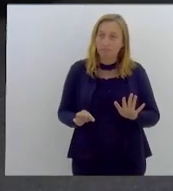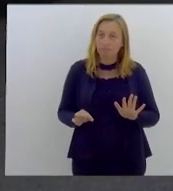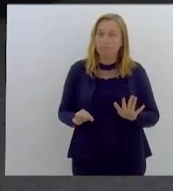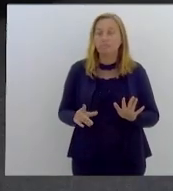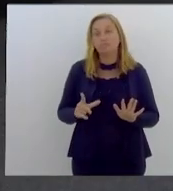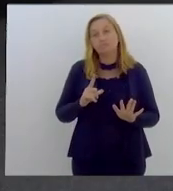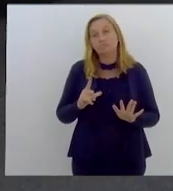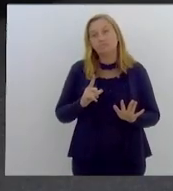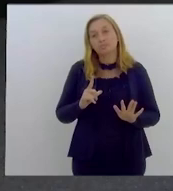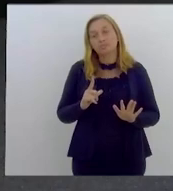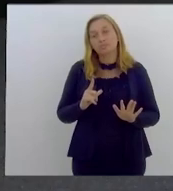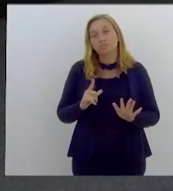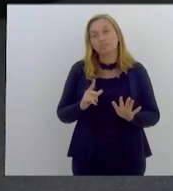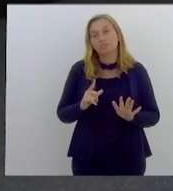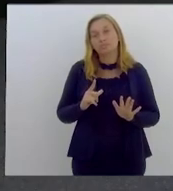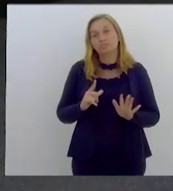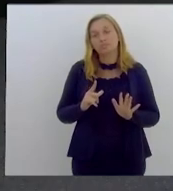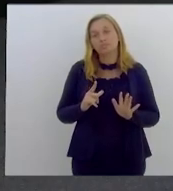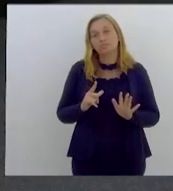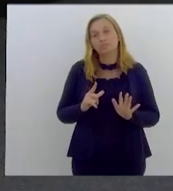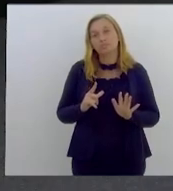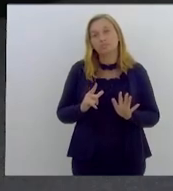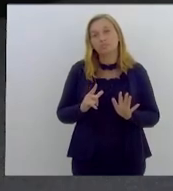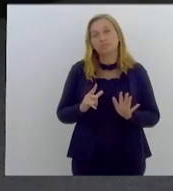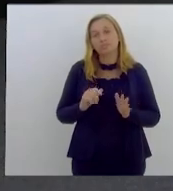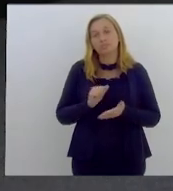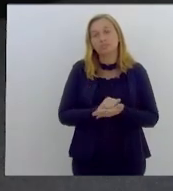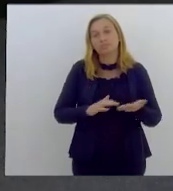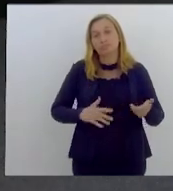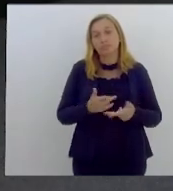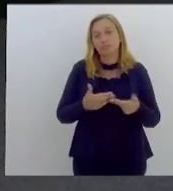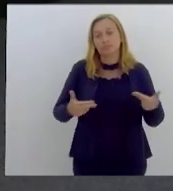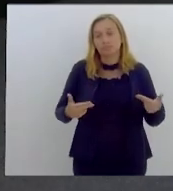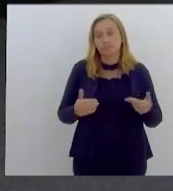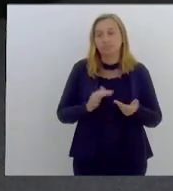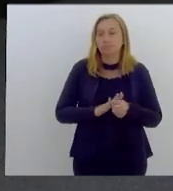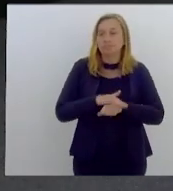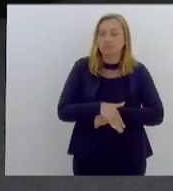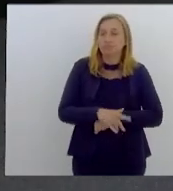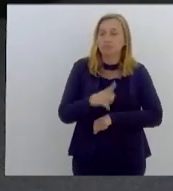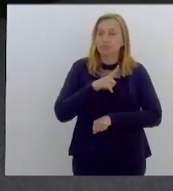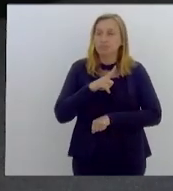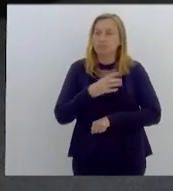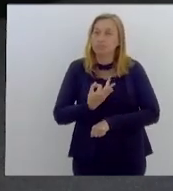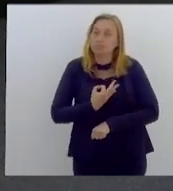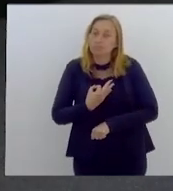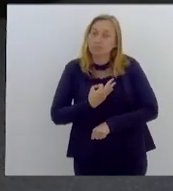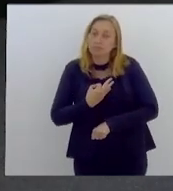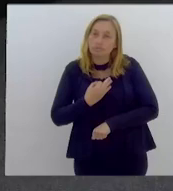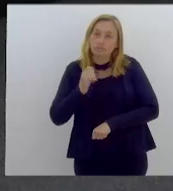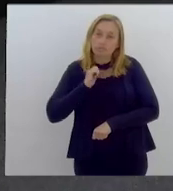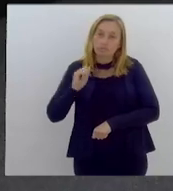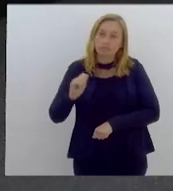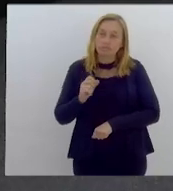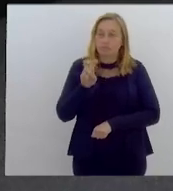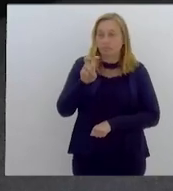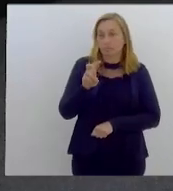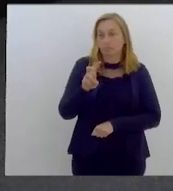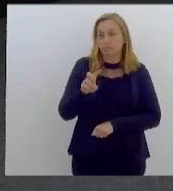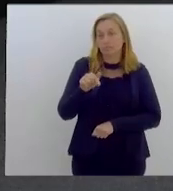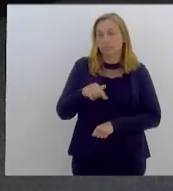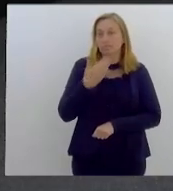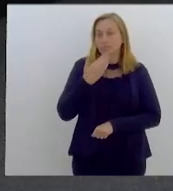Nós temos uma agenda grande à noite. Se o senhor botar a pauta de medalhas com cinco aqui, eu vou